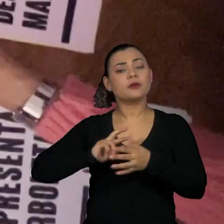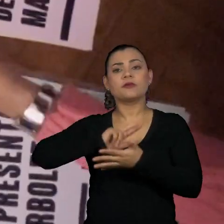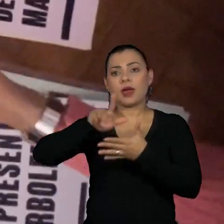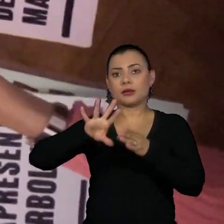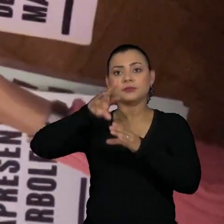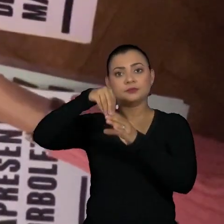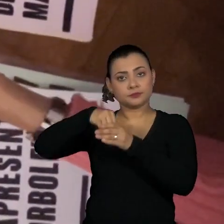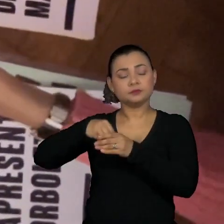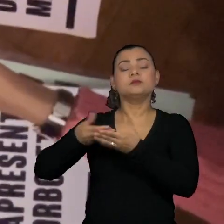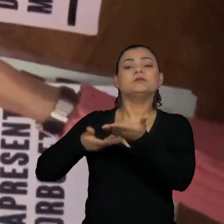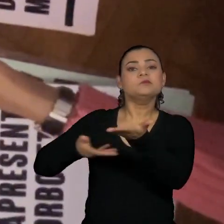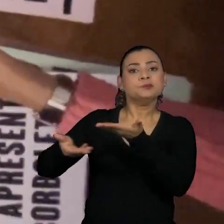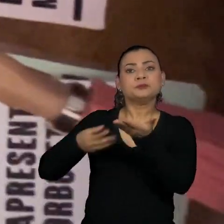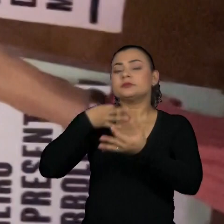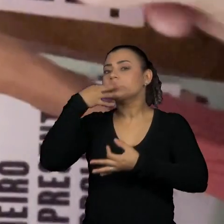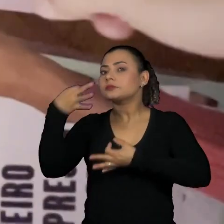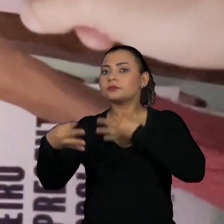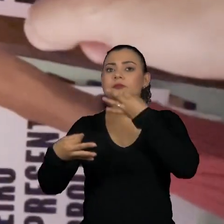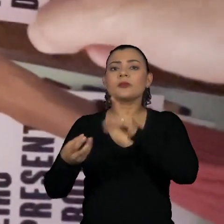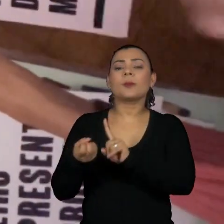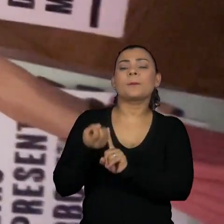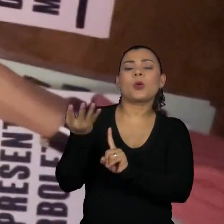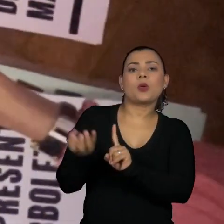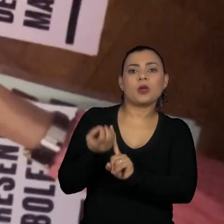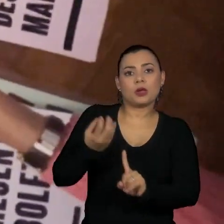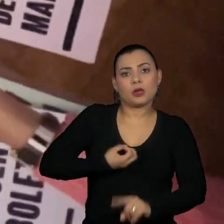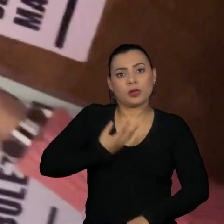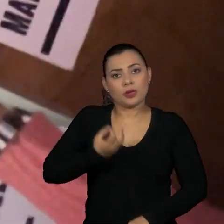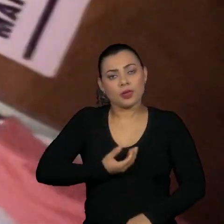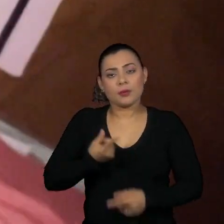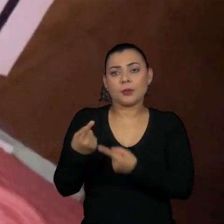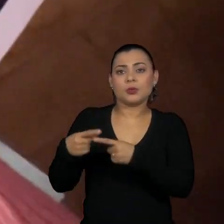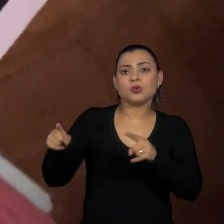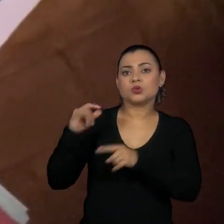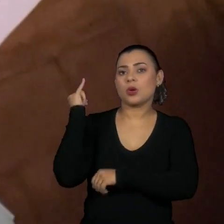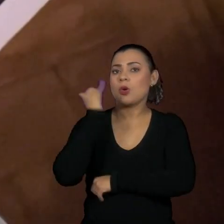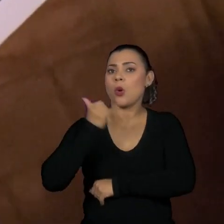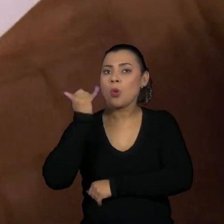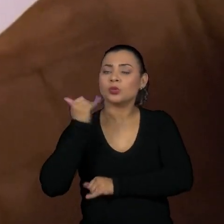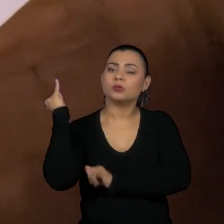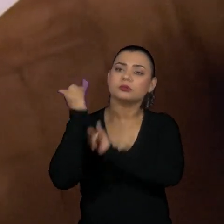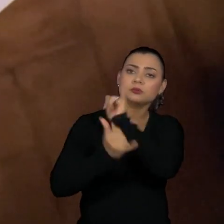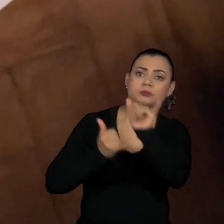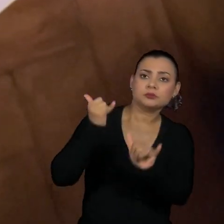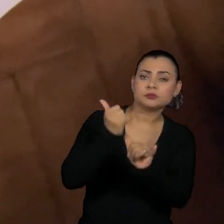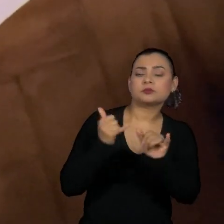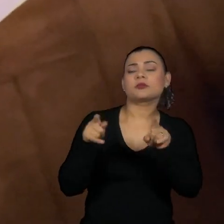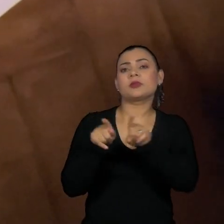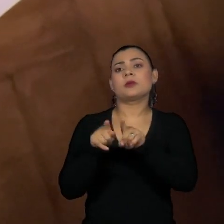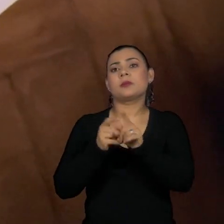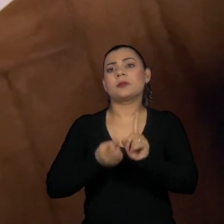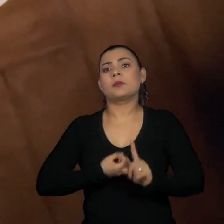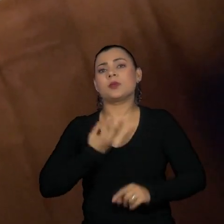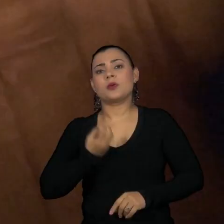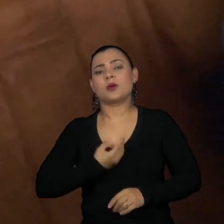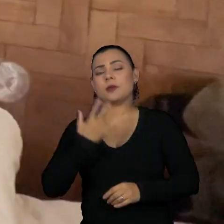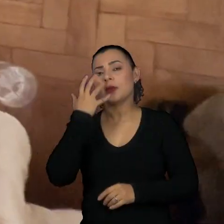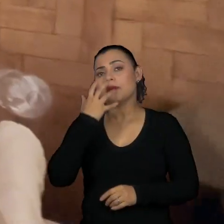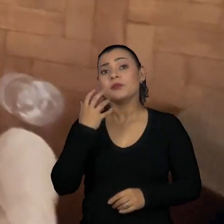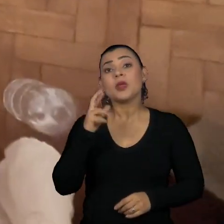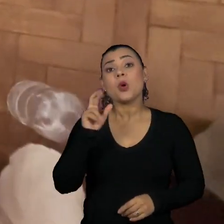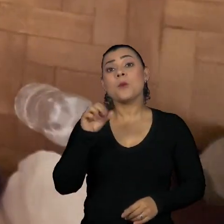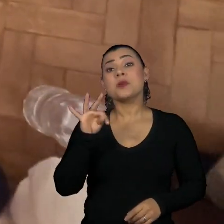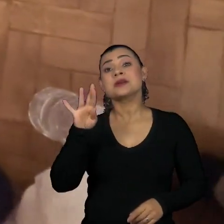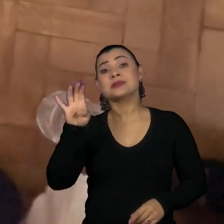coletiva para sugerir poemas de músicas, de contos, poemas escritos em romances também,